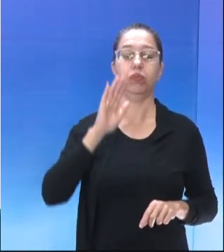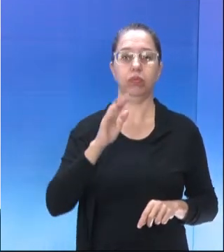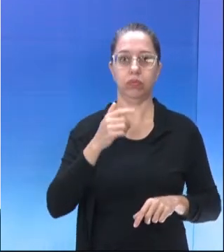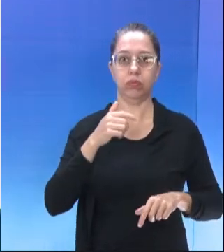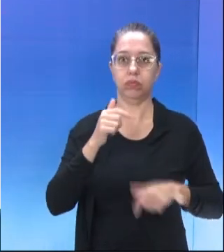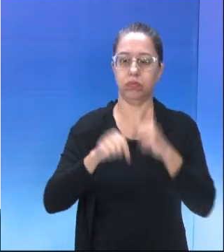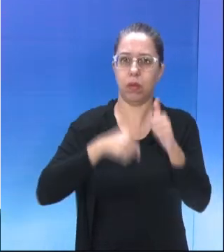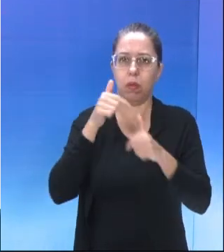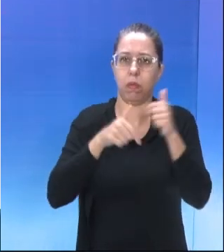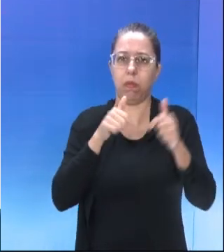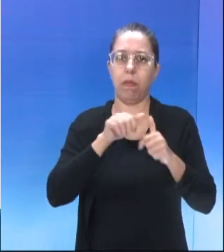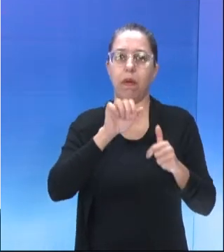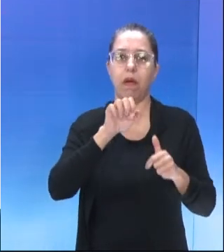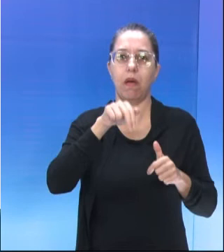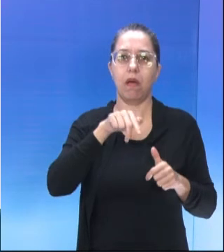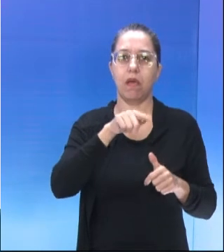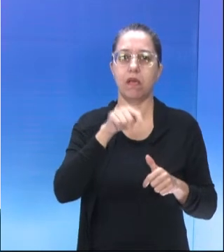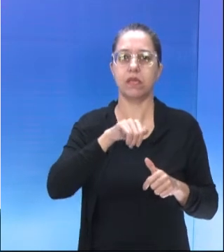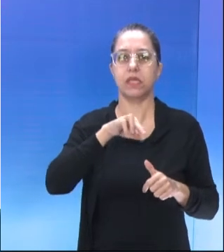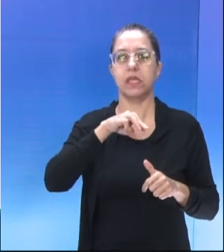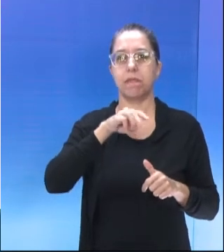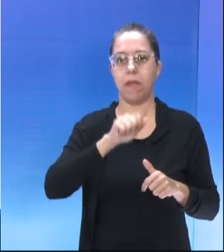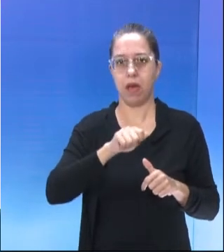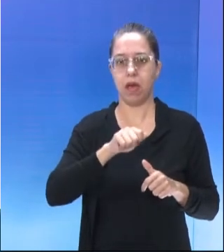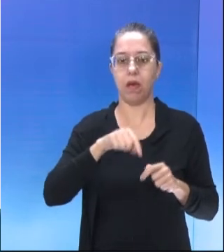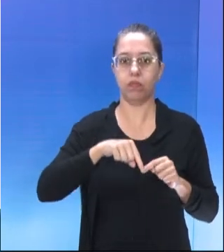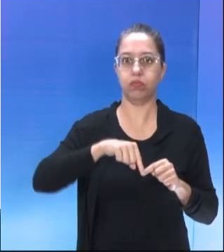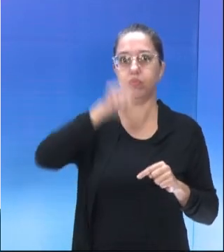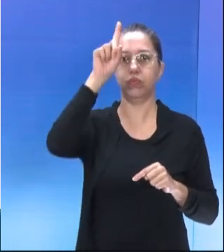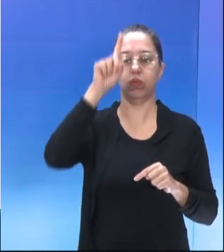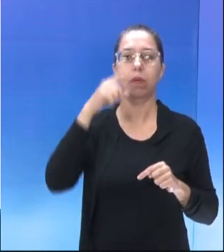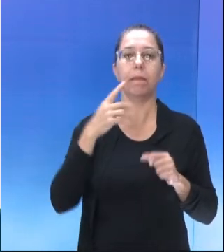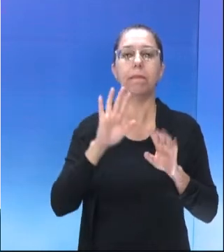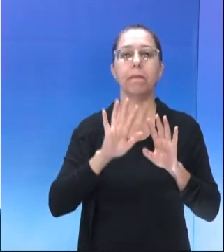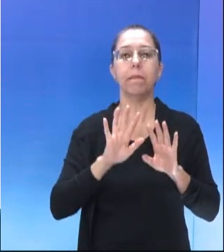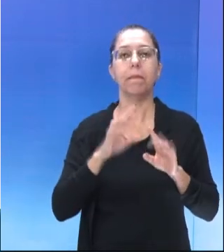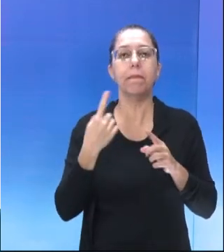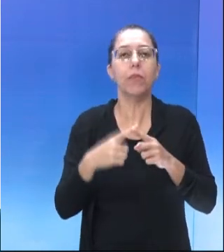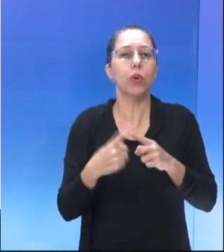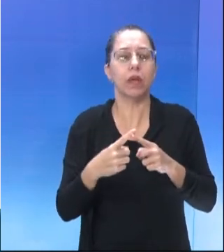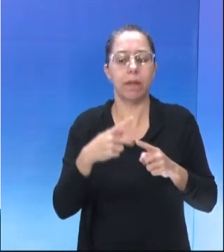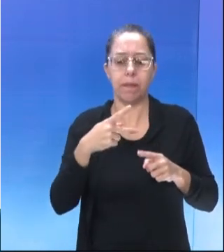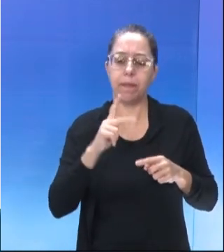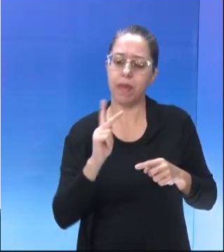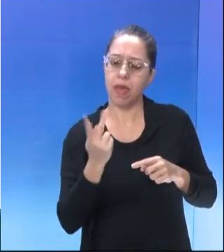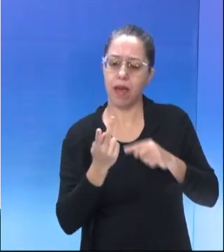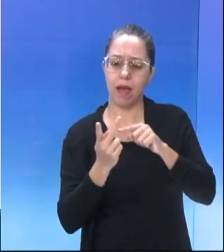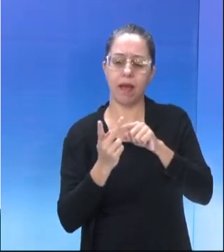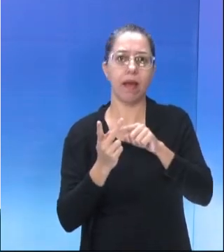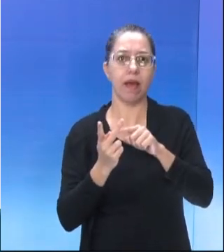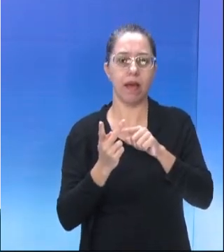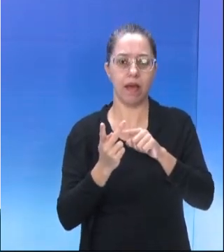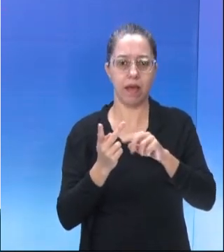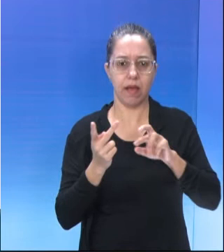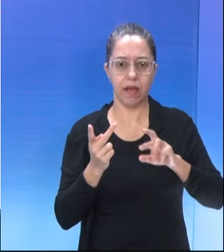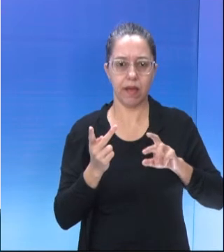a atividade enzimática. Por quê? O pH aqui não houve alteração, tá? E se